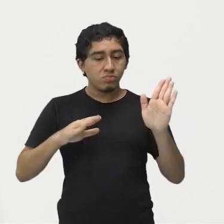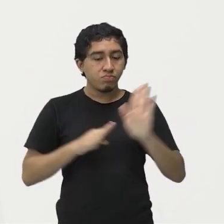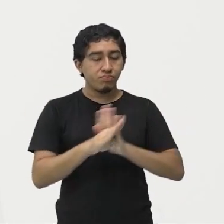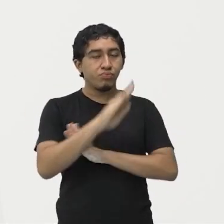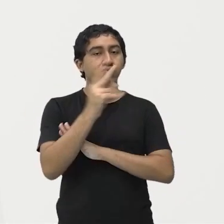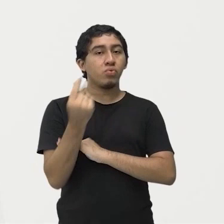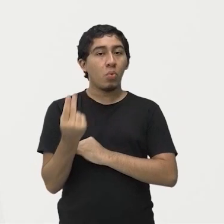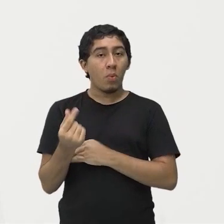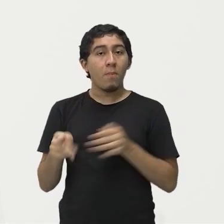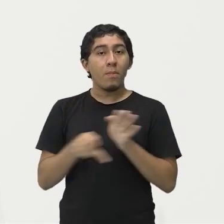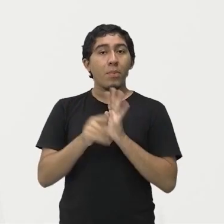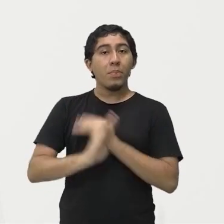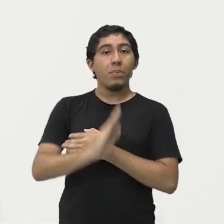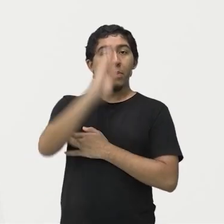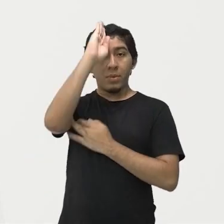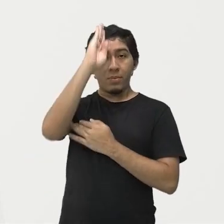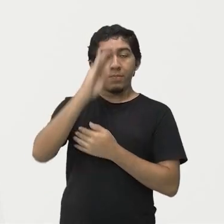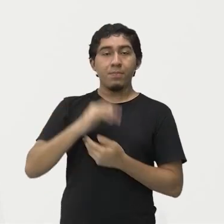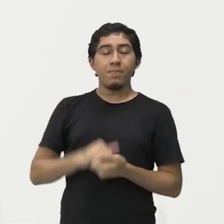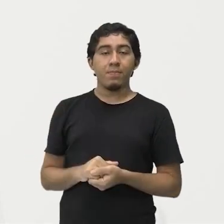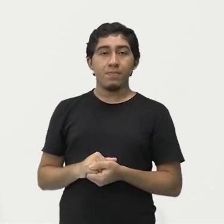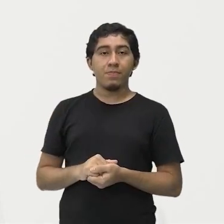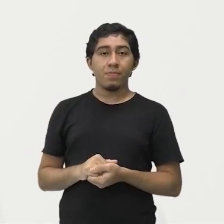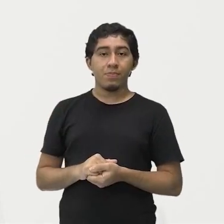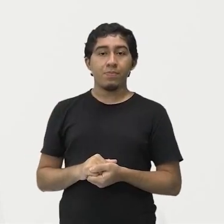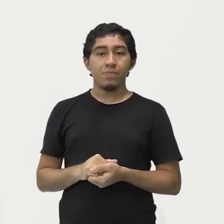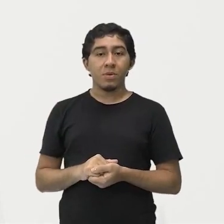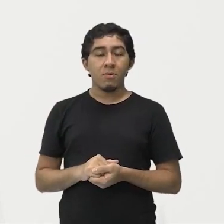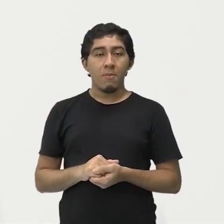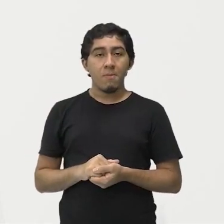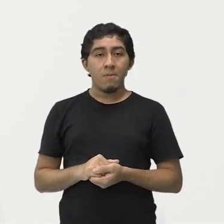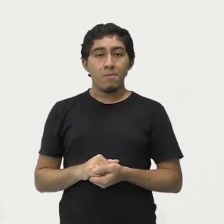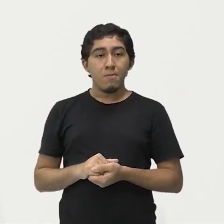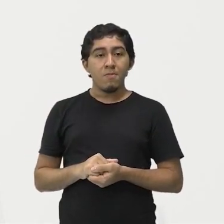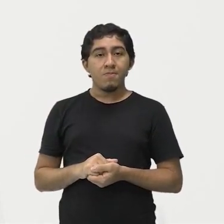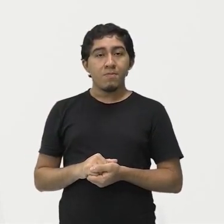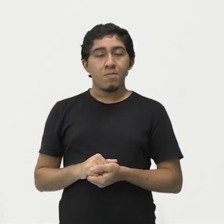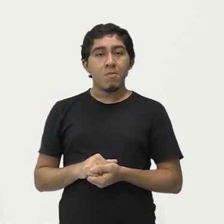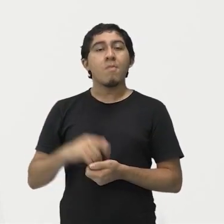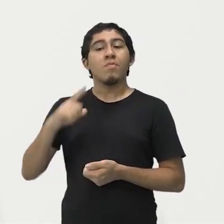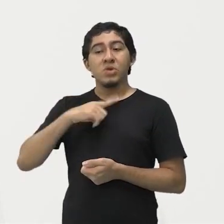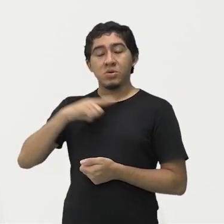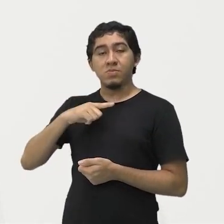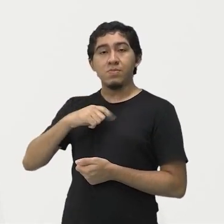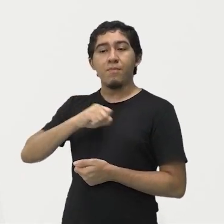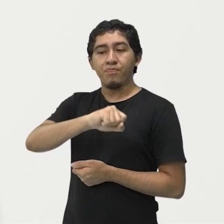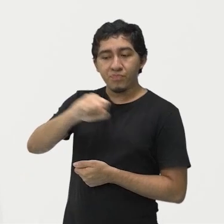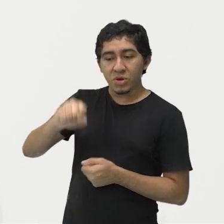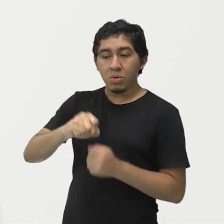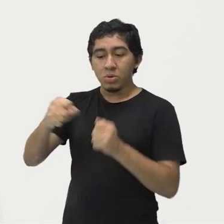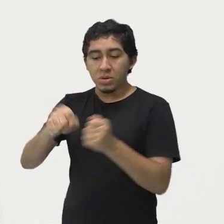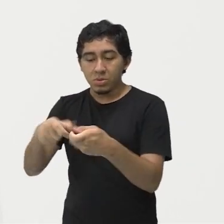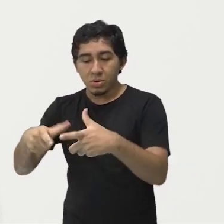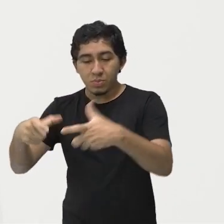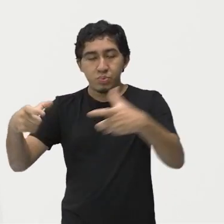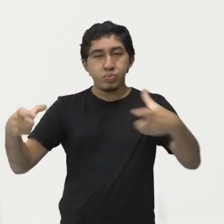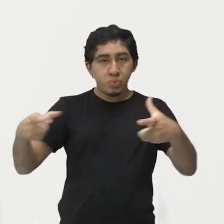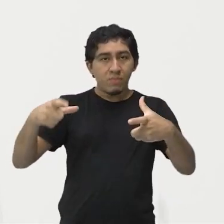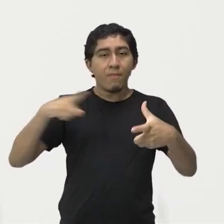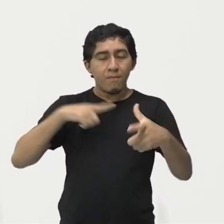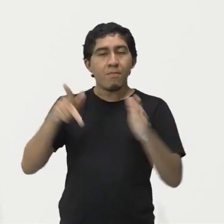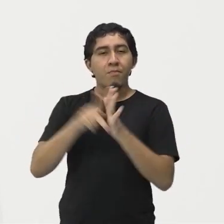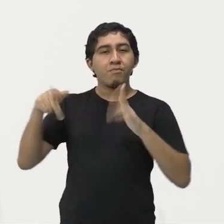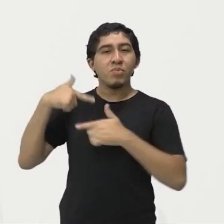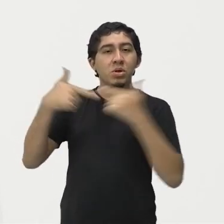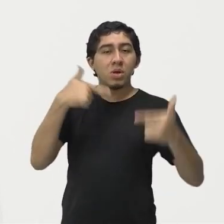Império foi herdeiro da expansão territorial vivenciada por Roma nos últimos séculos, tendo seu apogeu